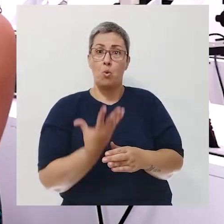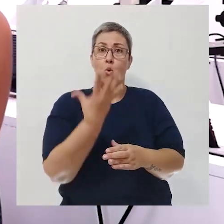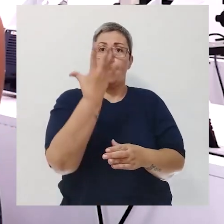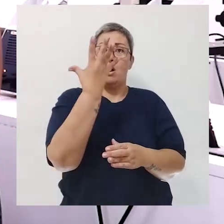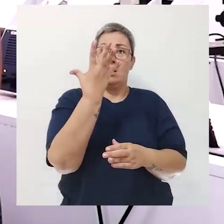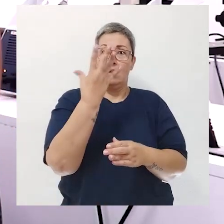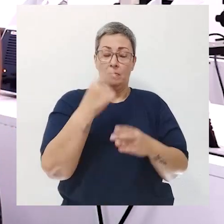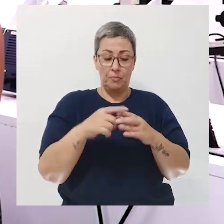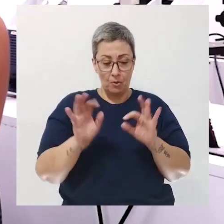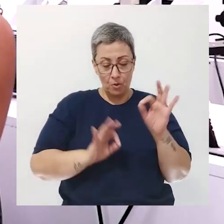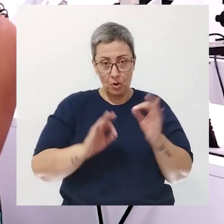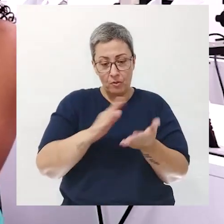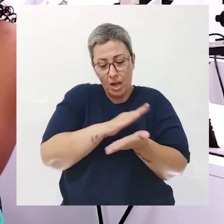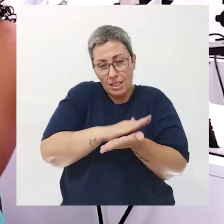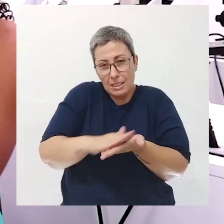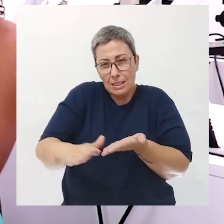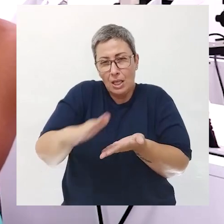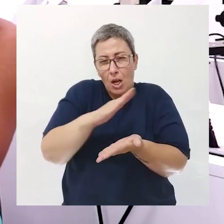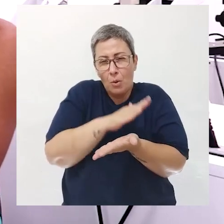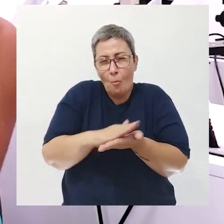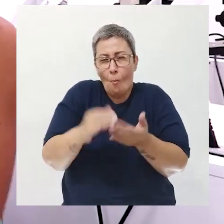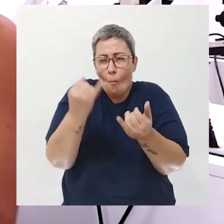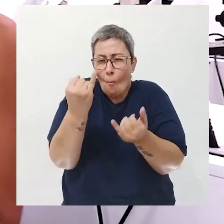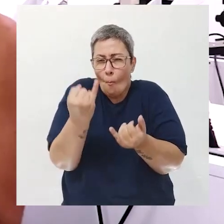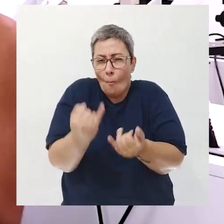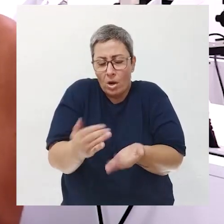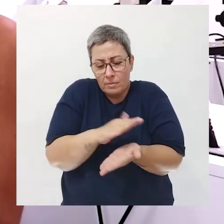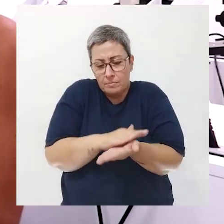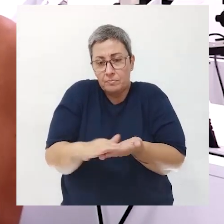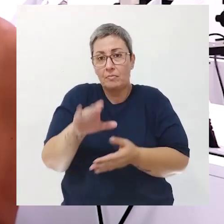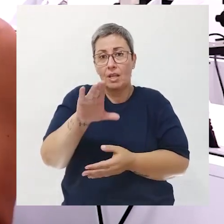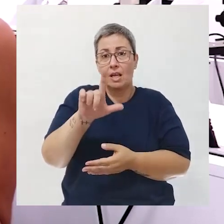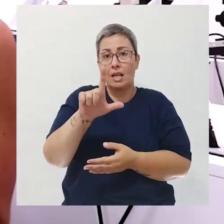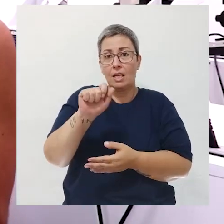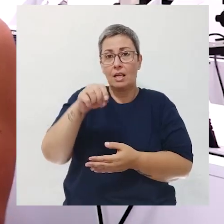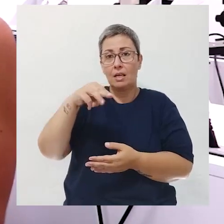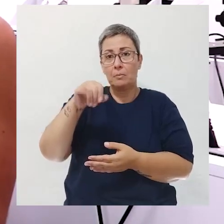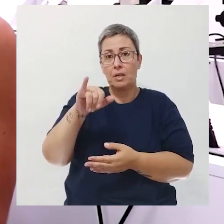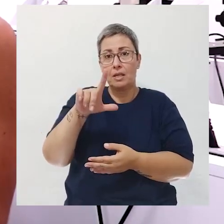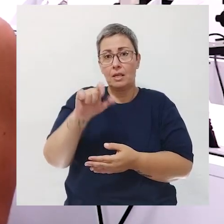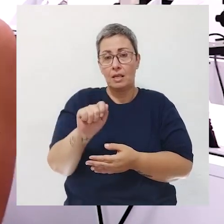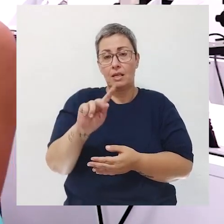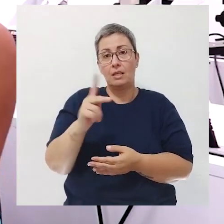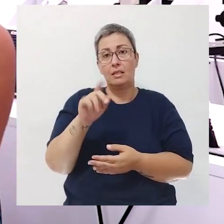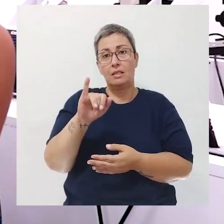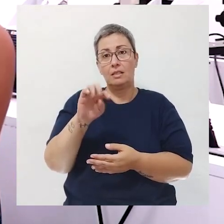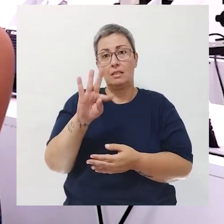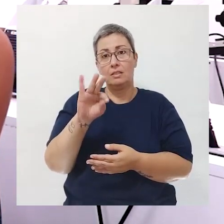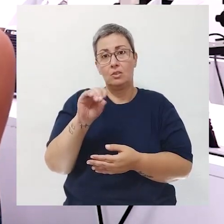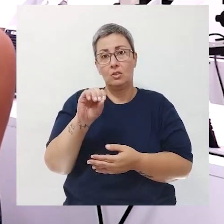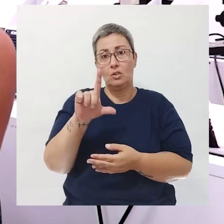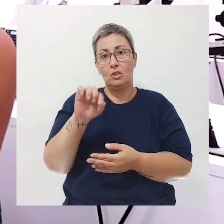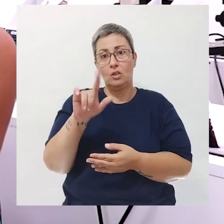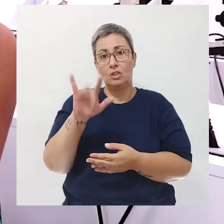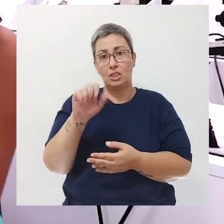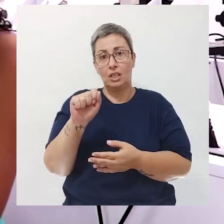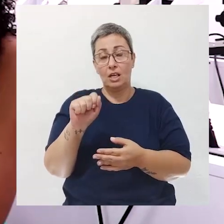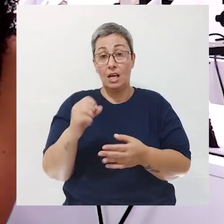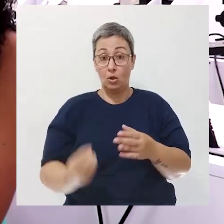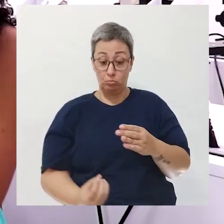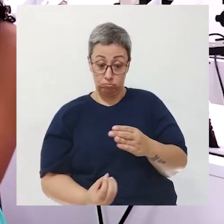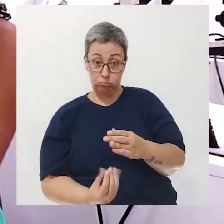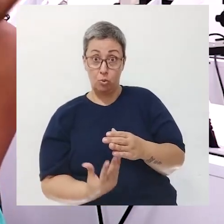ela vai atravessar a amostra. Então, essa amostra ela é preparada com cortes finos, a gente chama de lâminas histológicas, que elas vão ser colocadas aqui